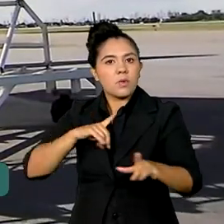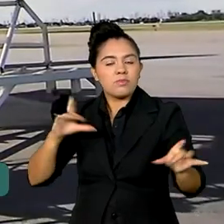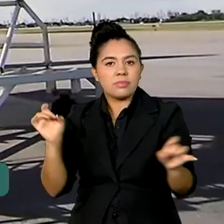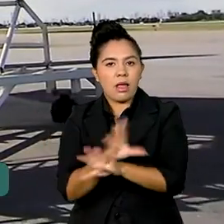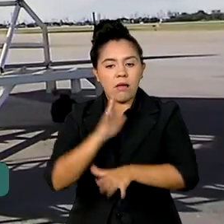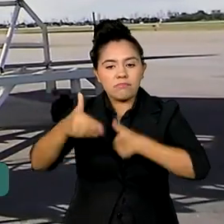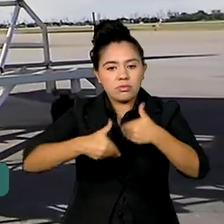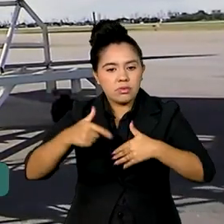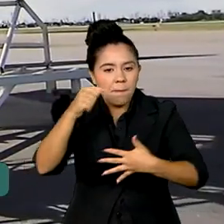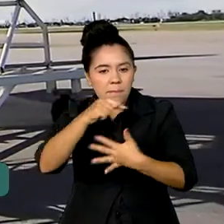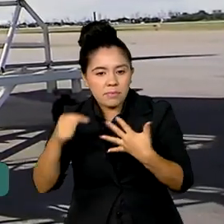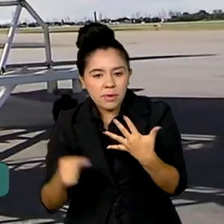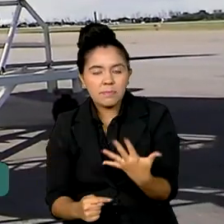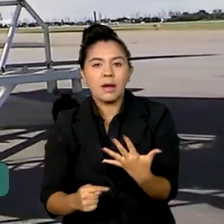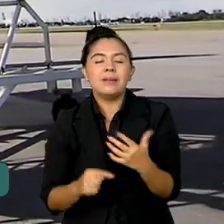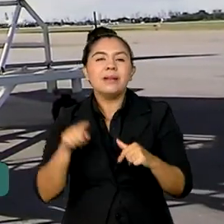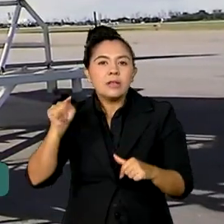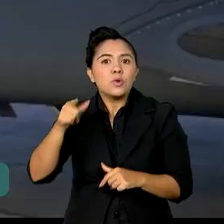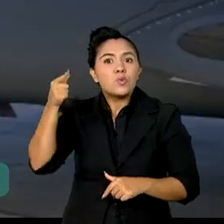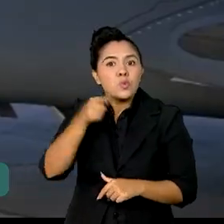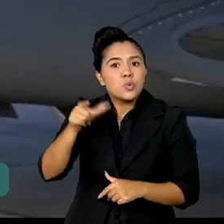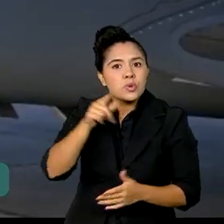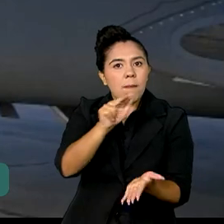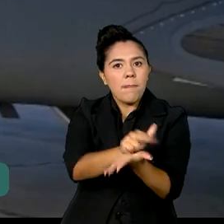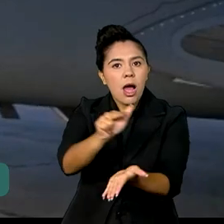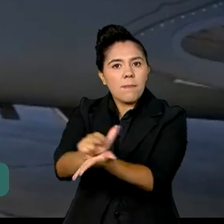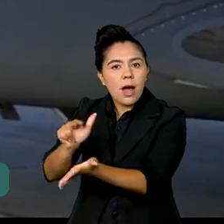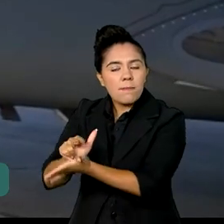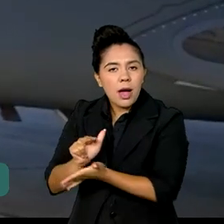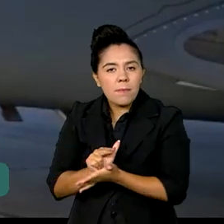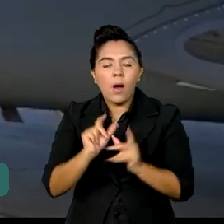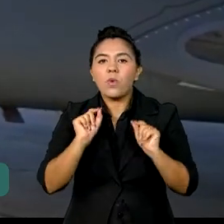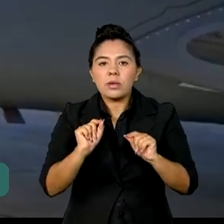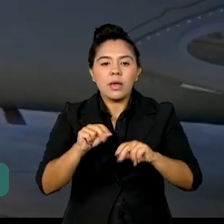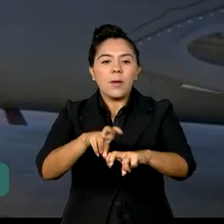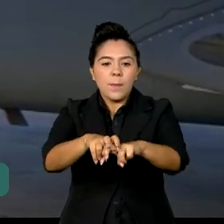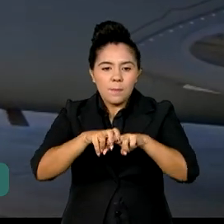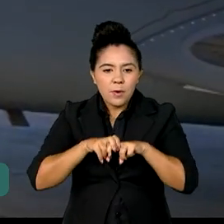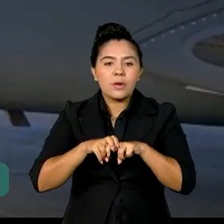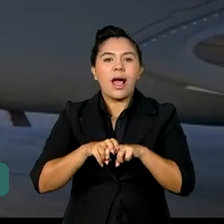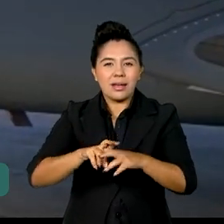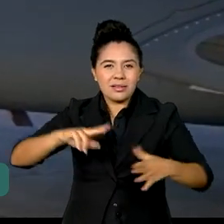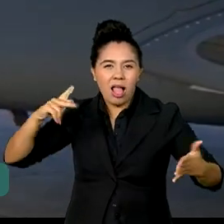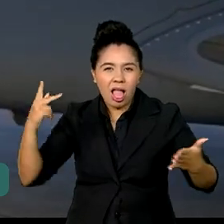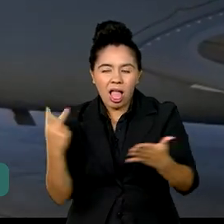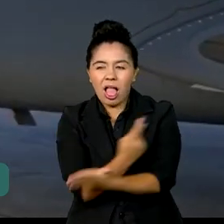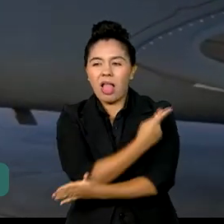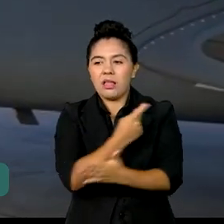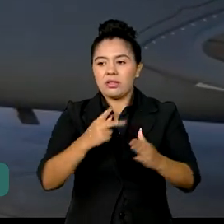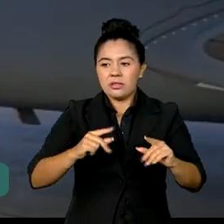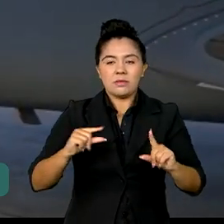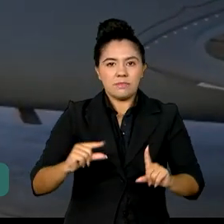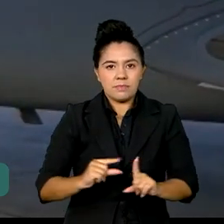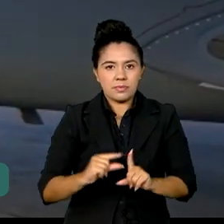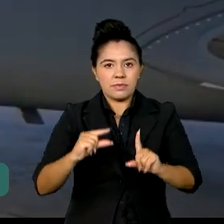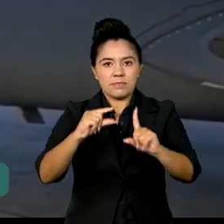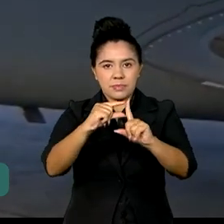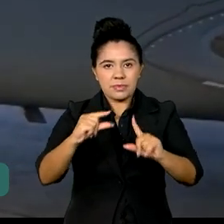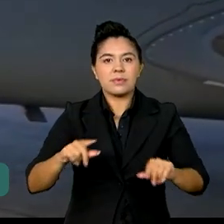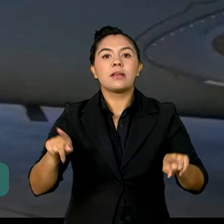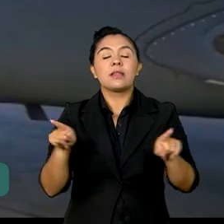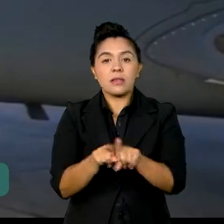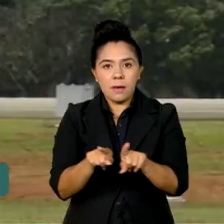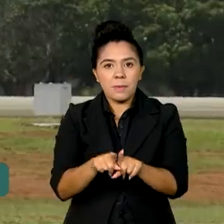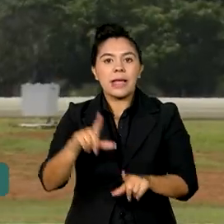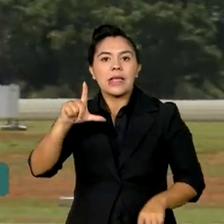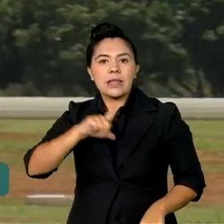foi reconhecido após a crise política e humanitária com a retomada do controle do Afeganistão pelo Talibã. Em seguida, vem